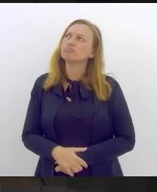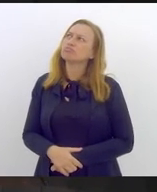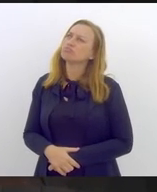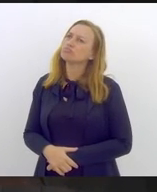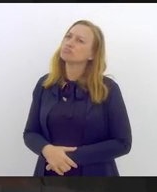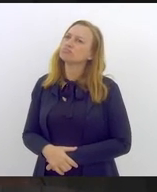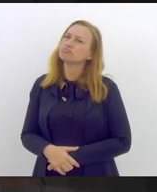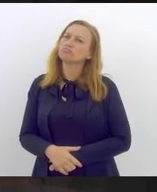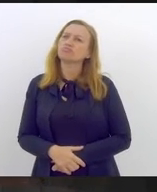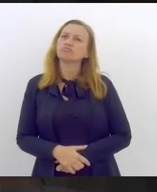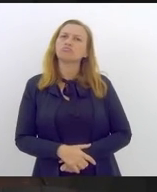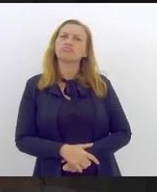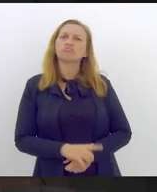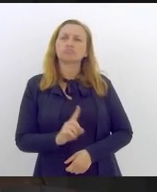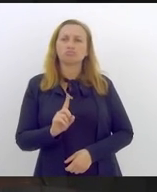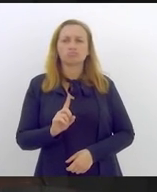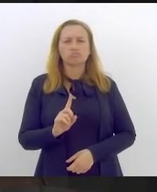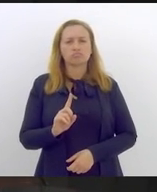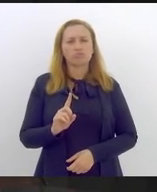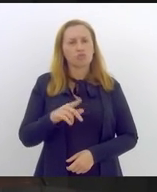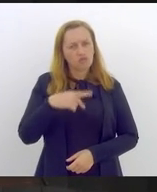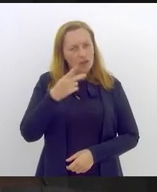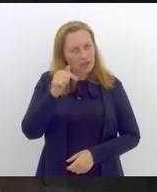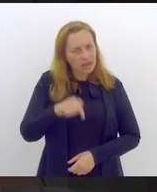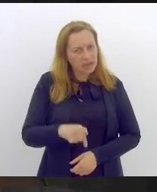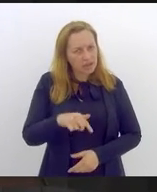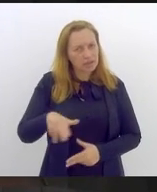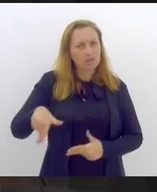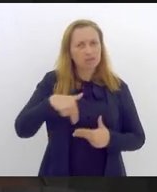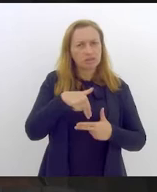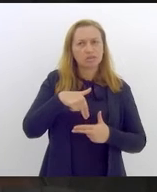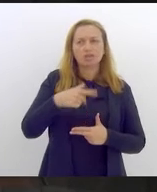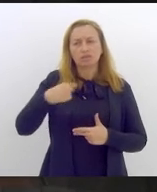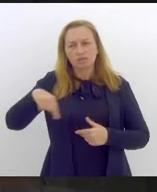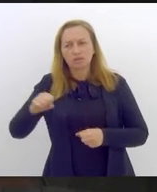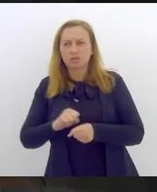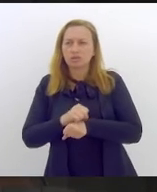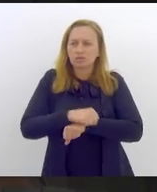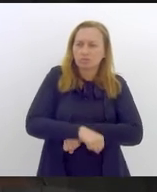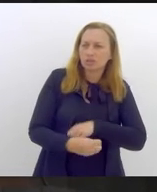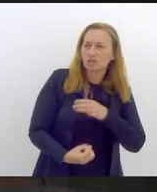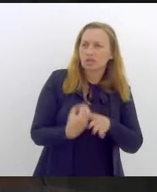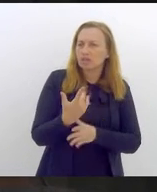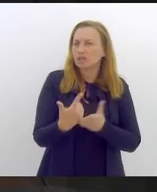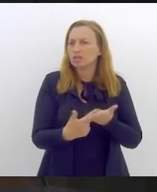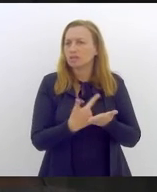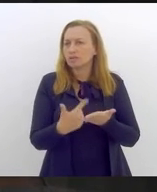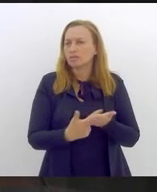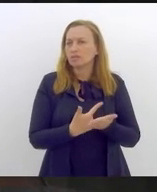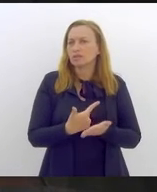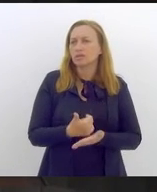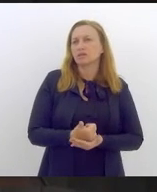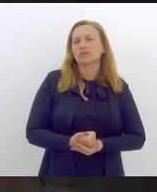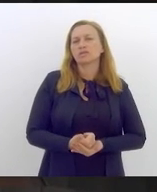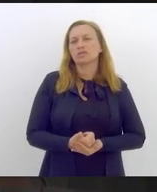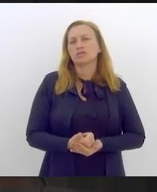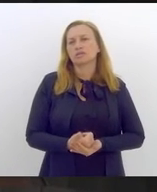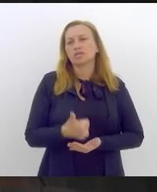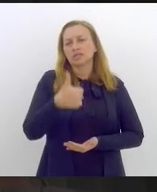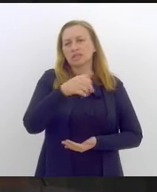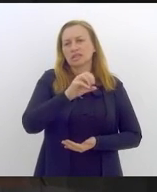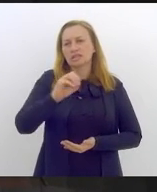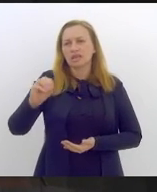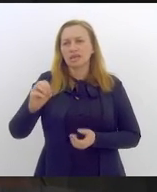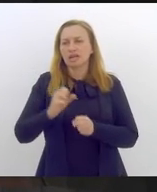não só me pronunciei aqui na Tribuna mas Participei de seminário lancei um livro alusivo ao Centenário do Paulo